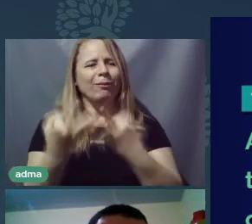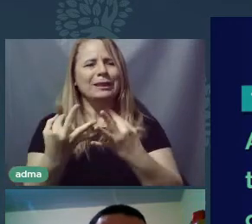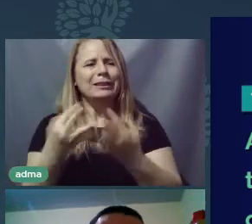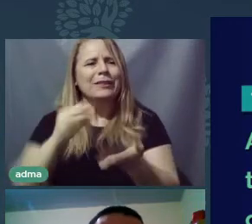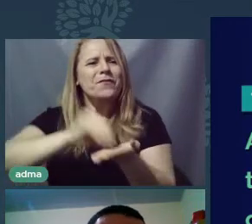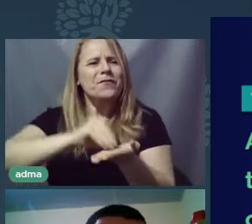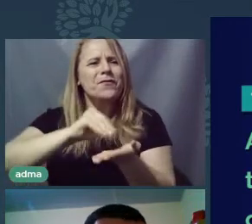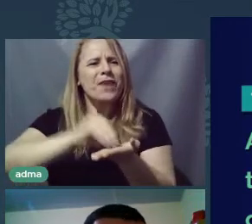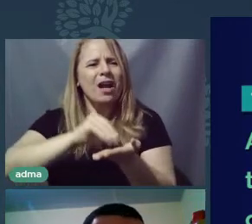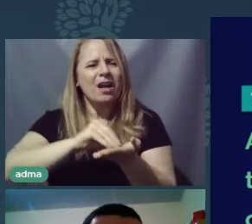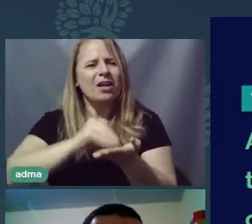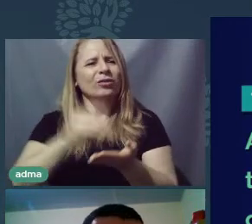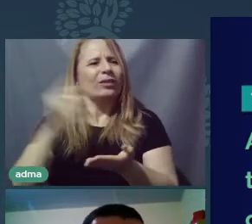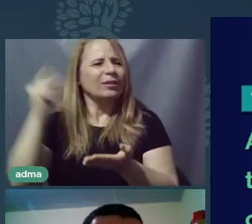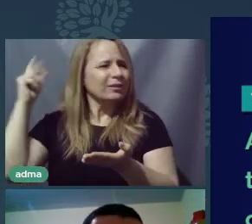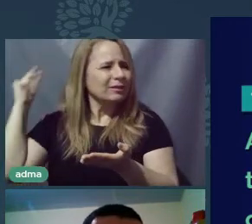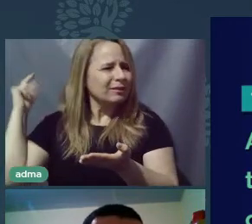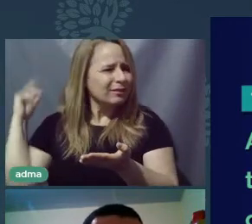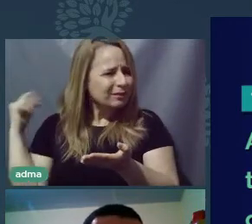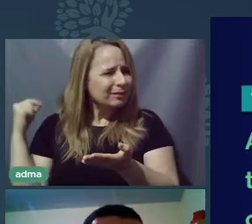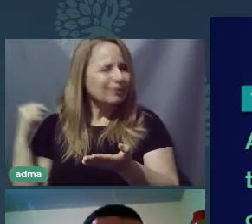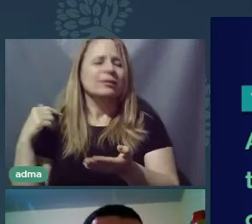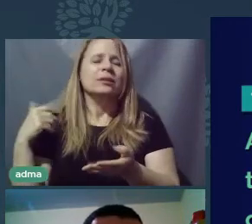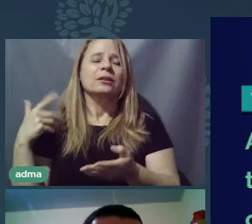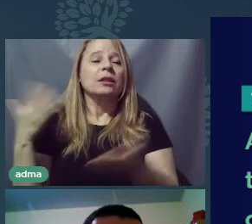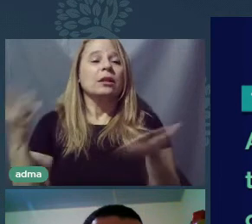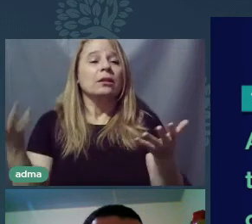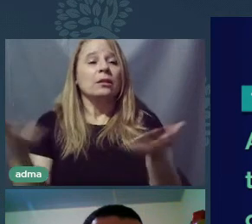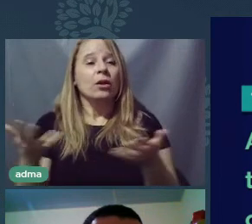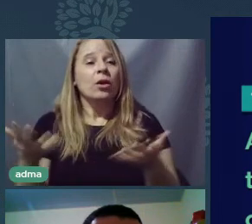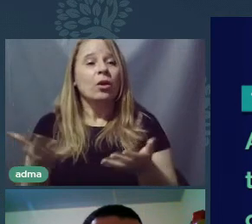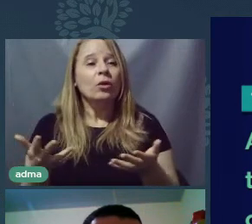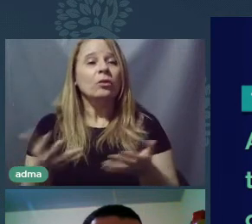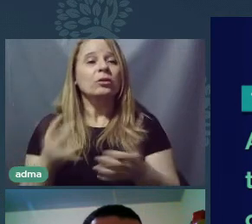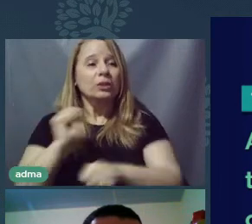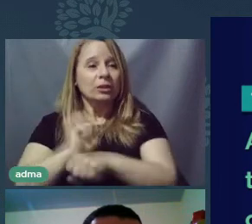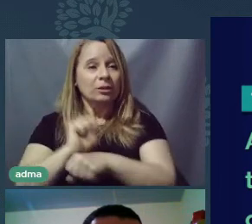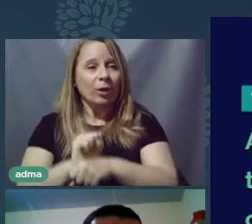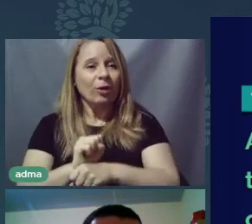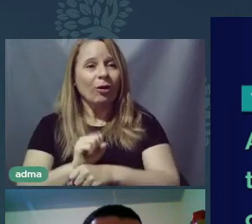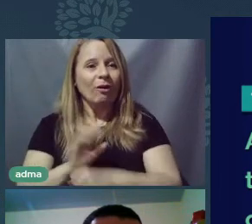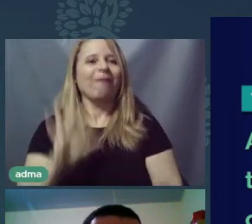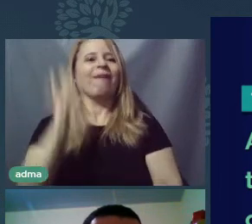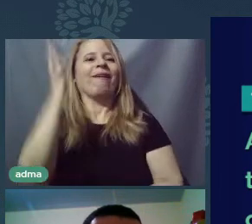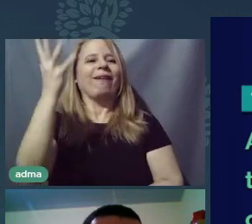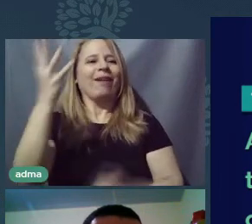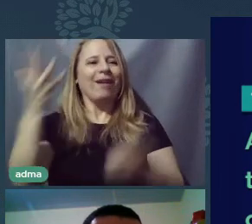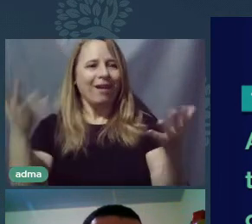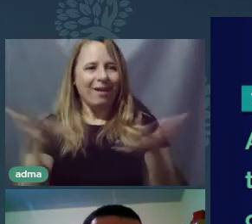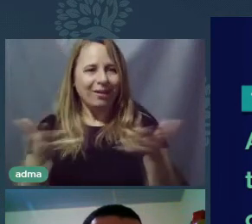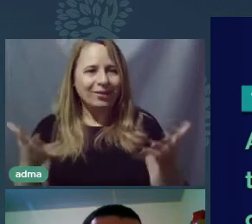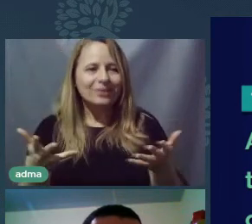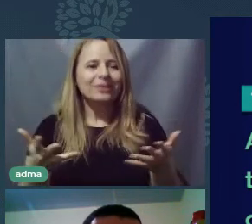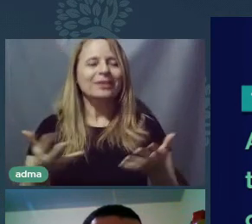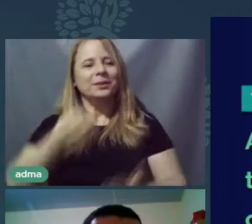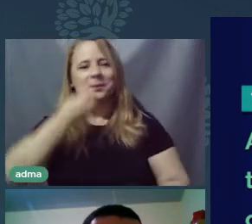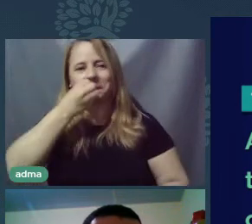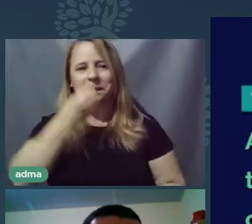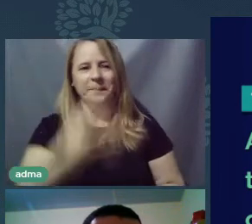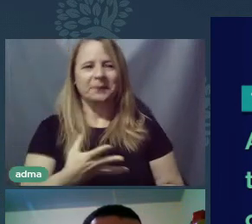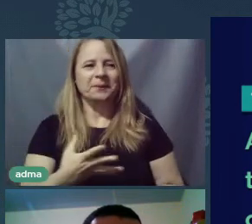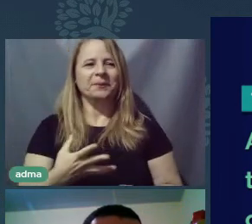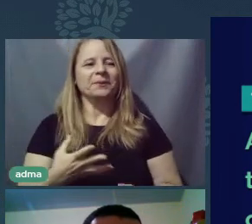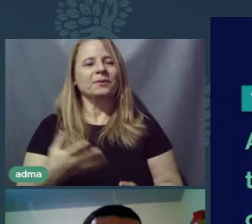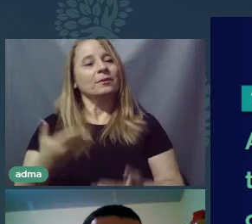disso décadas e valeu esperar. O tempo chegou, o tempo é esse, e que